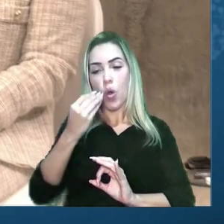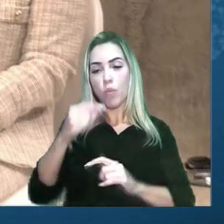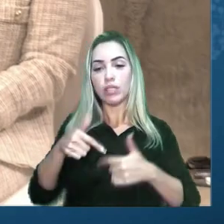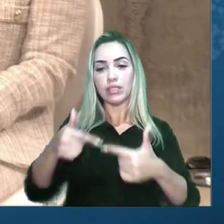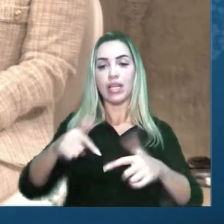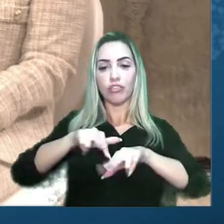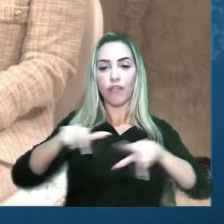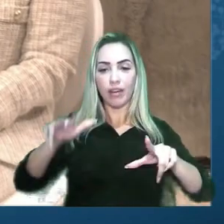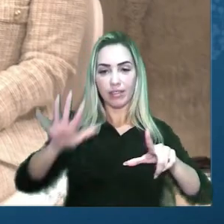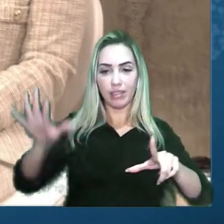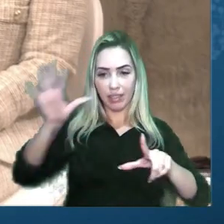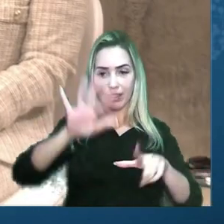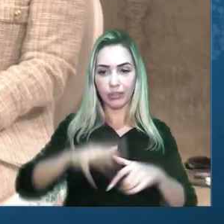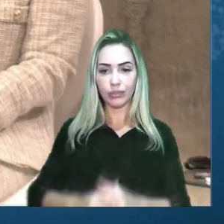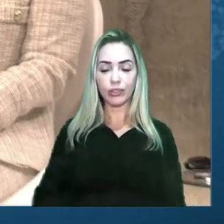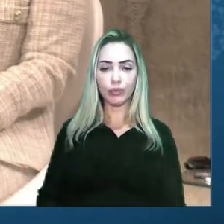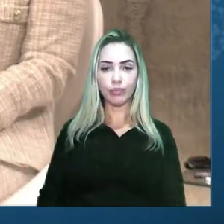diversos cenários.